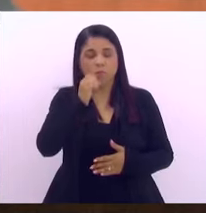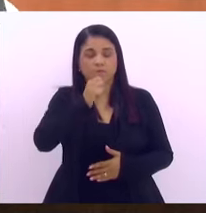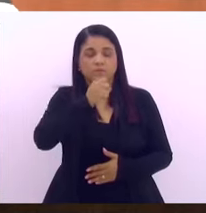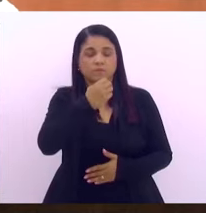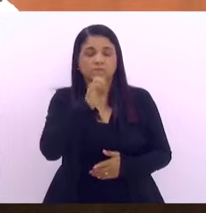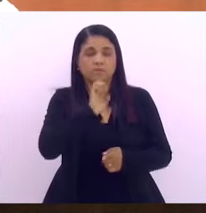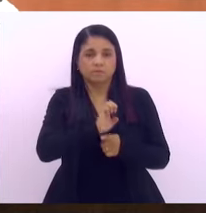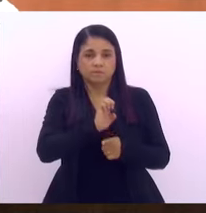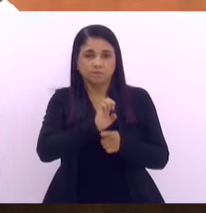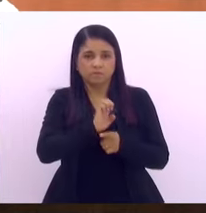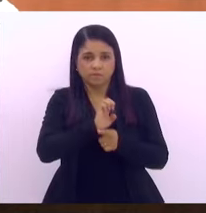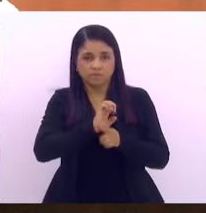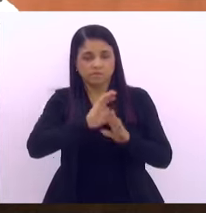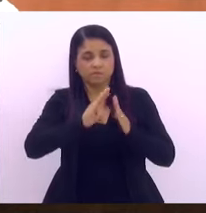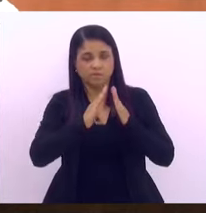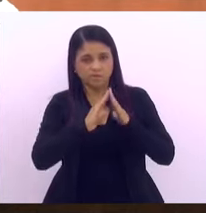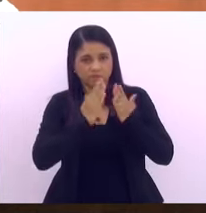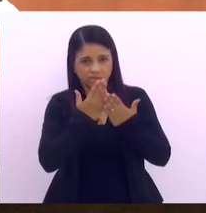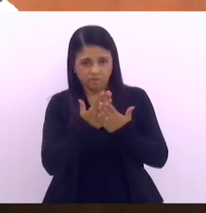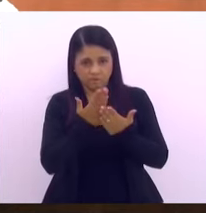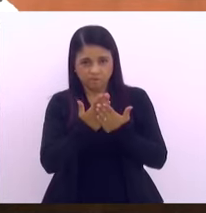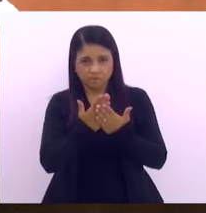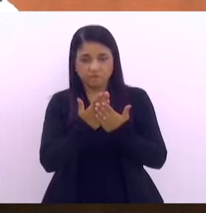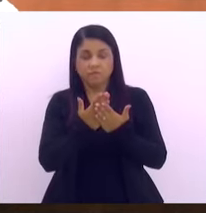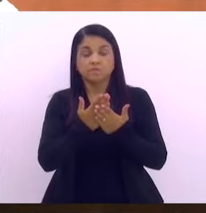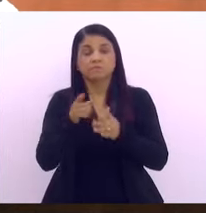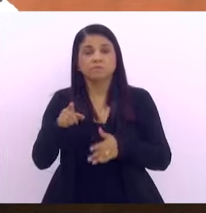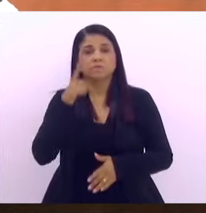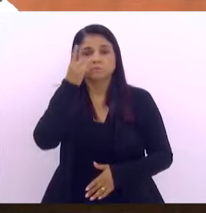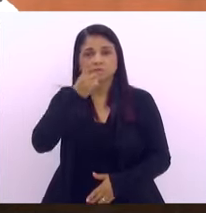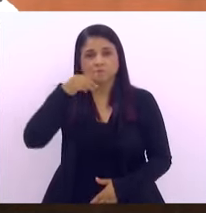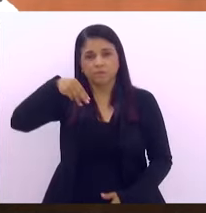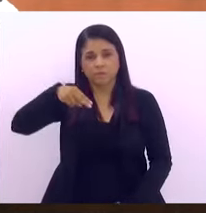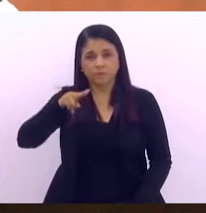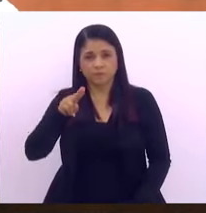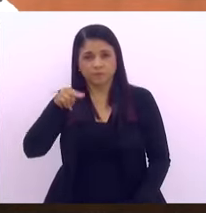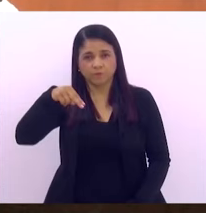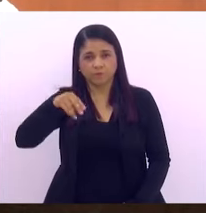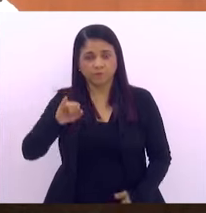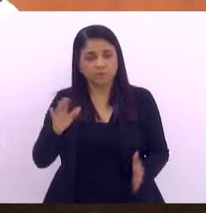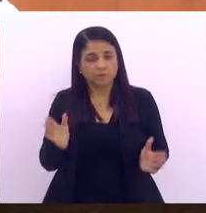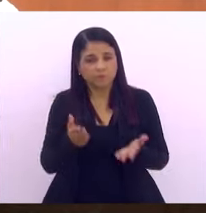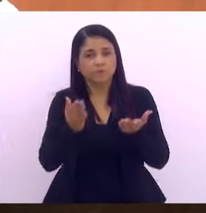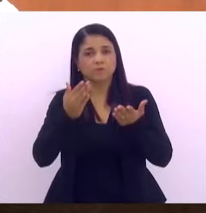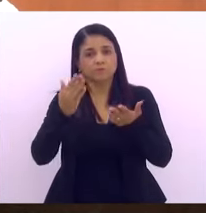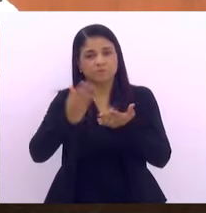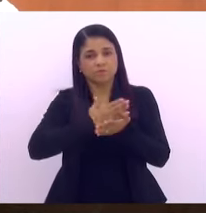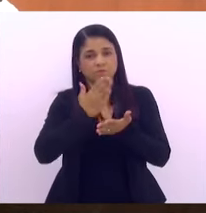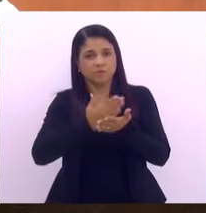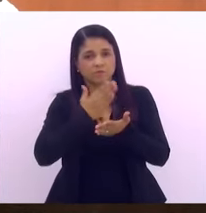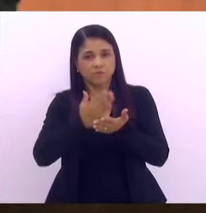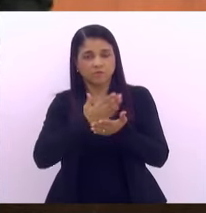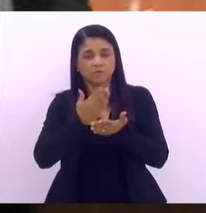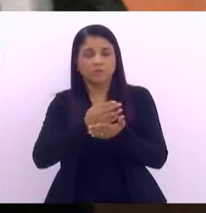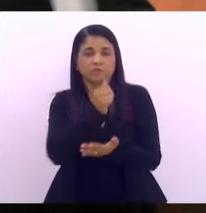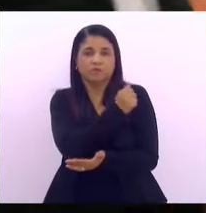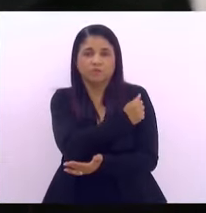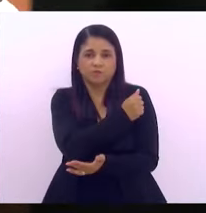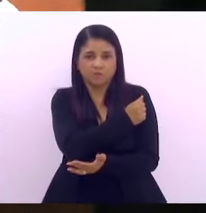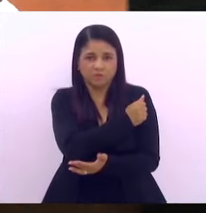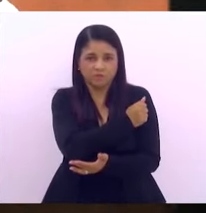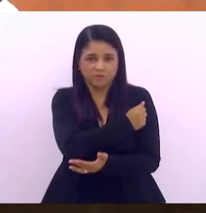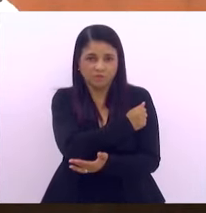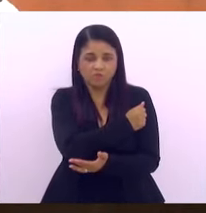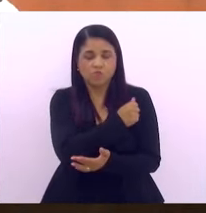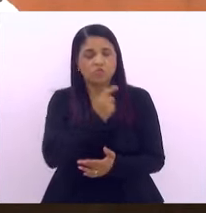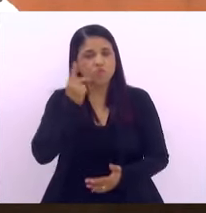dá outras providências. Deputado Munir busca estimular a aquisição de livros por parte dos estudantes, uma